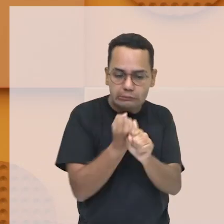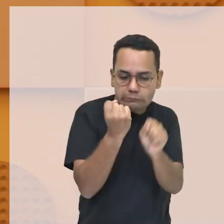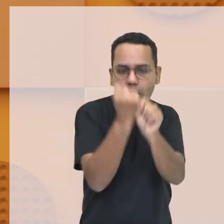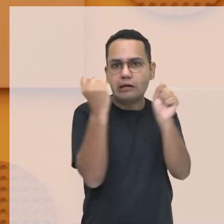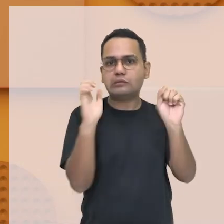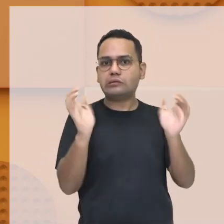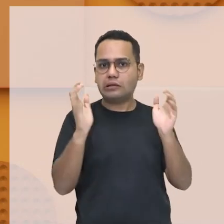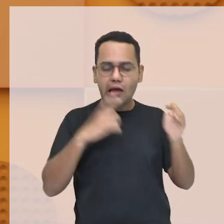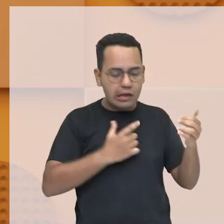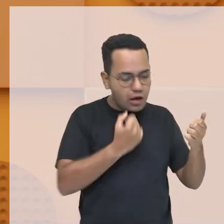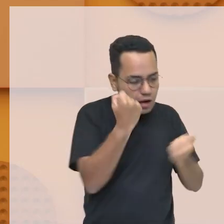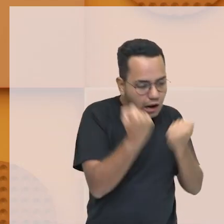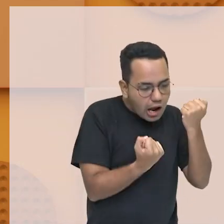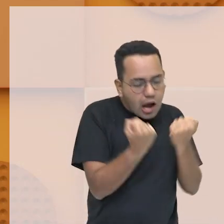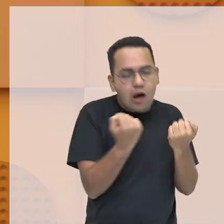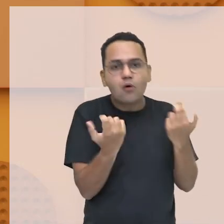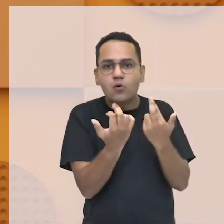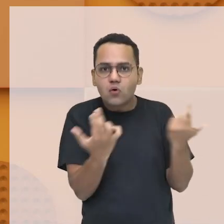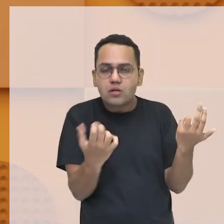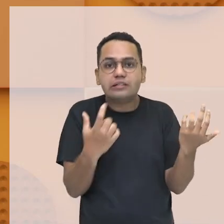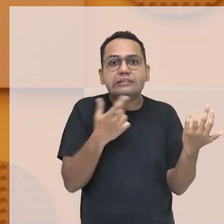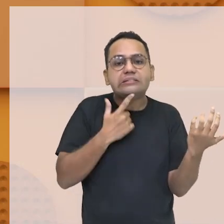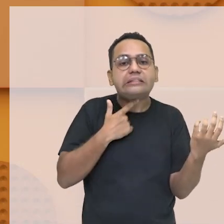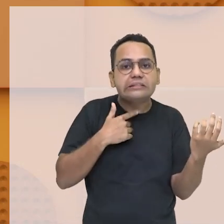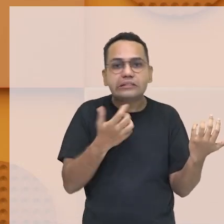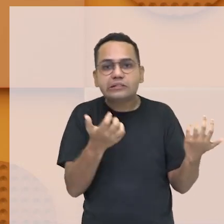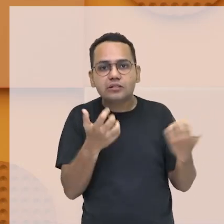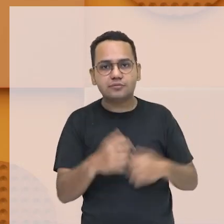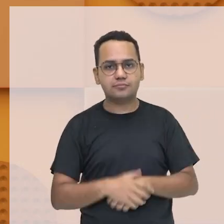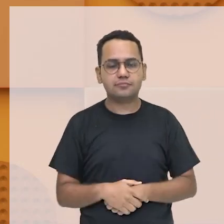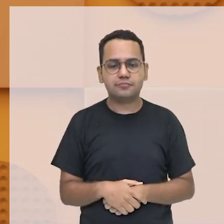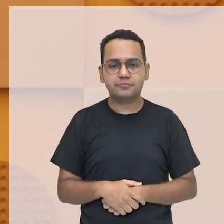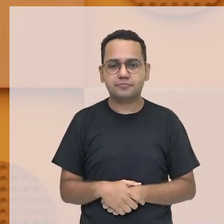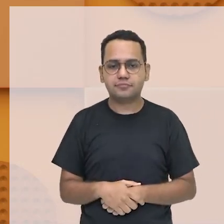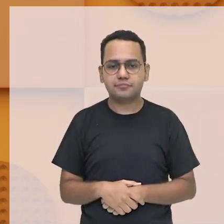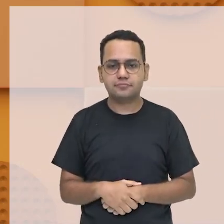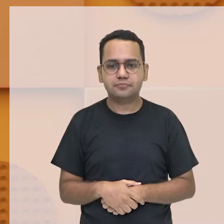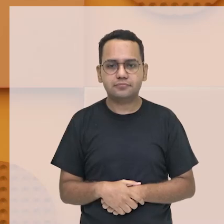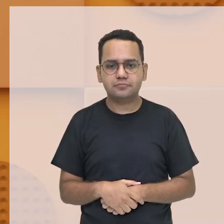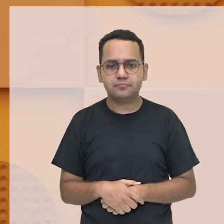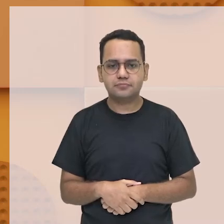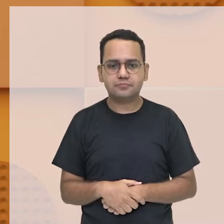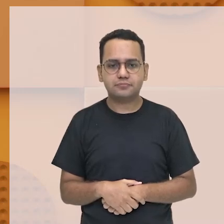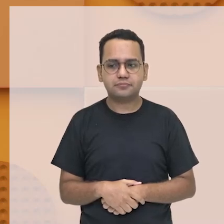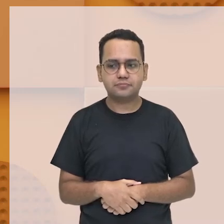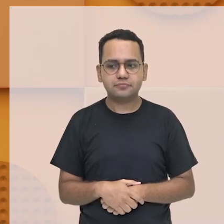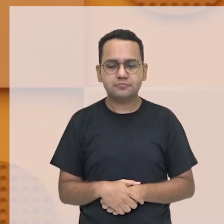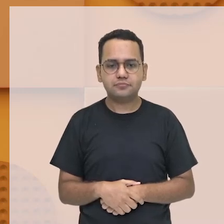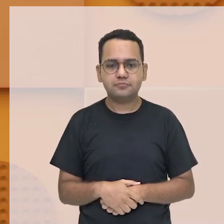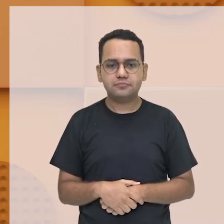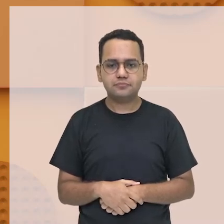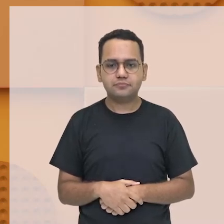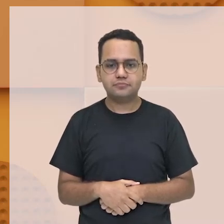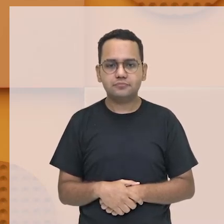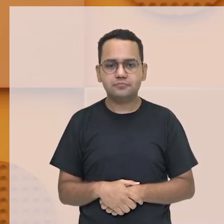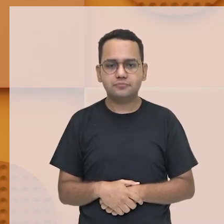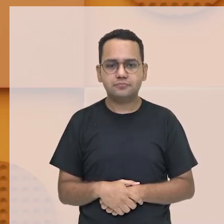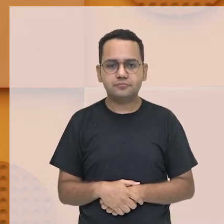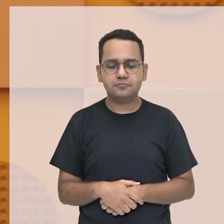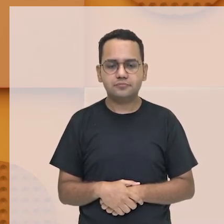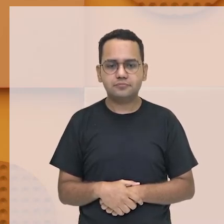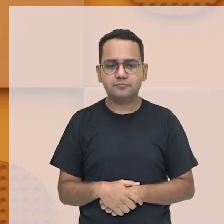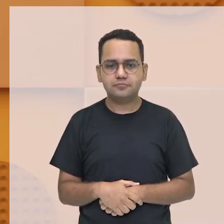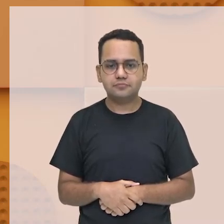carro, a vontade, inclusive, de ter casa, de morar num lugar legal e assim por diante. Tudo isso